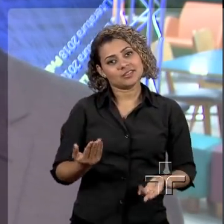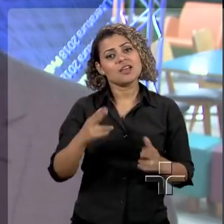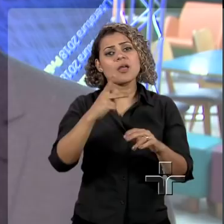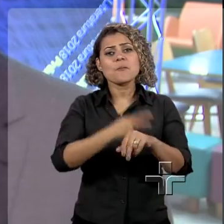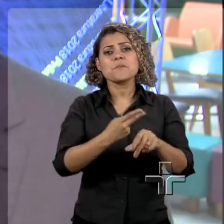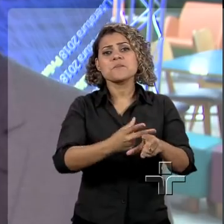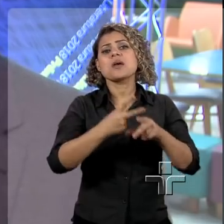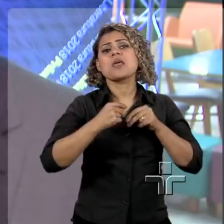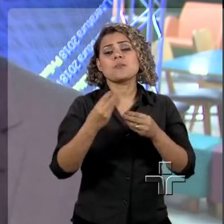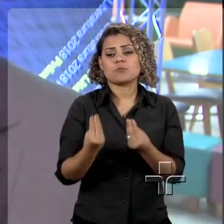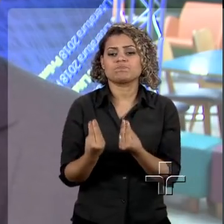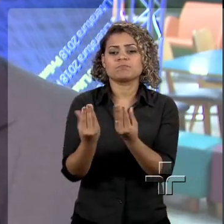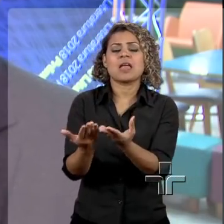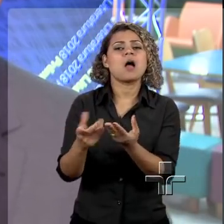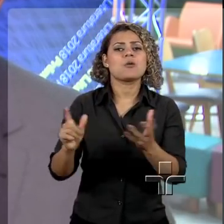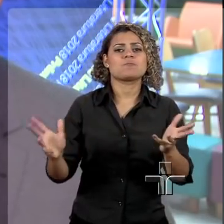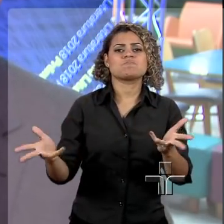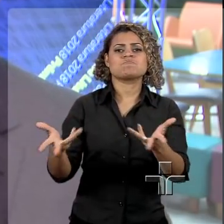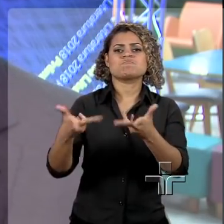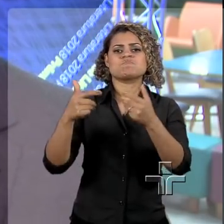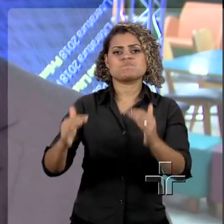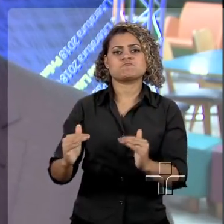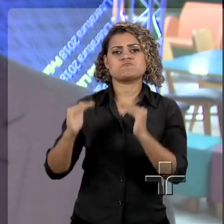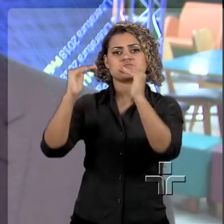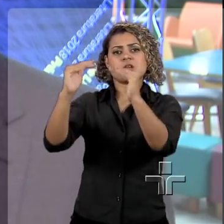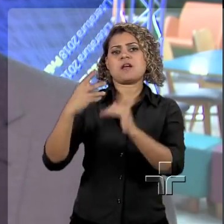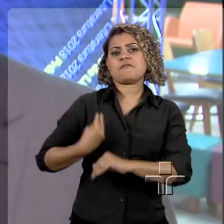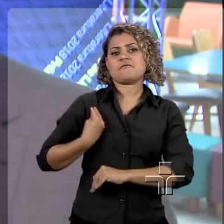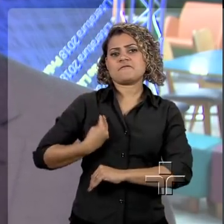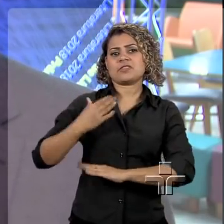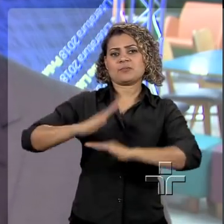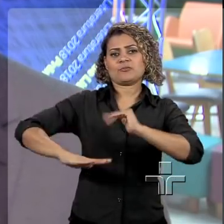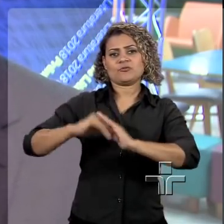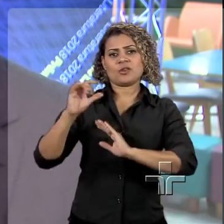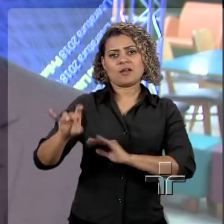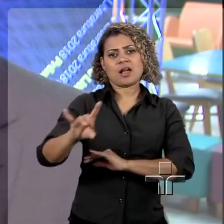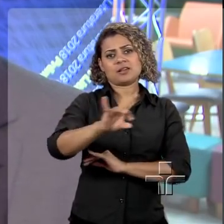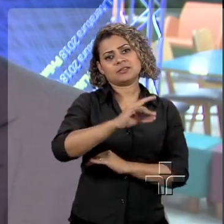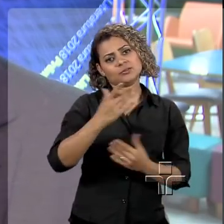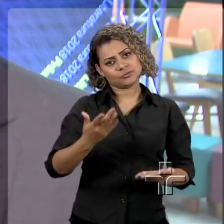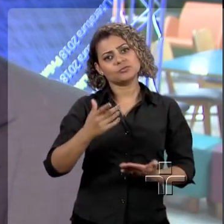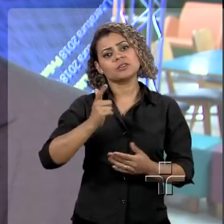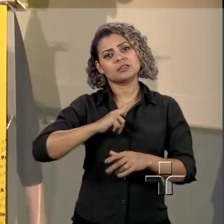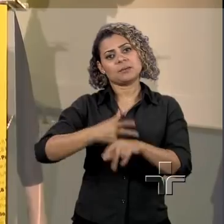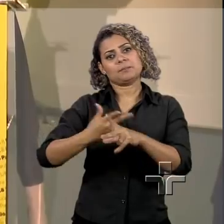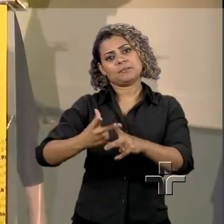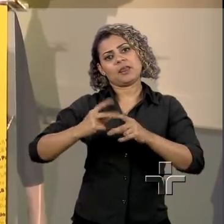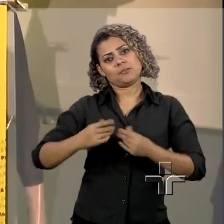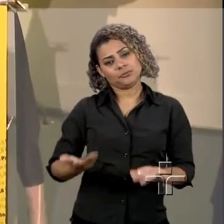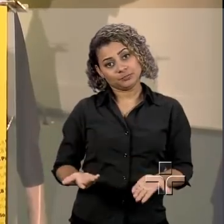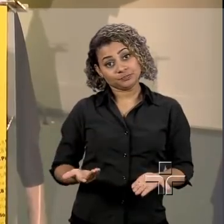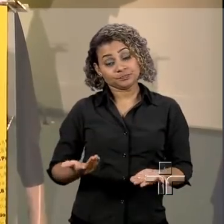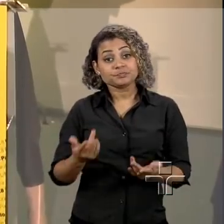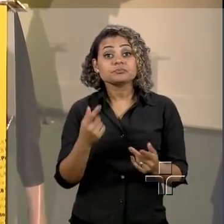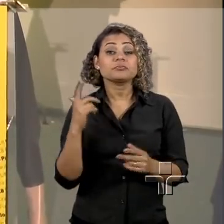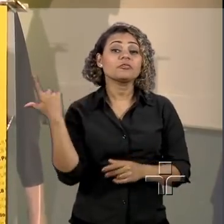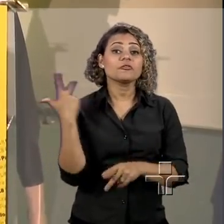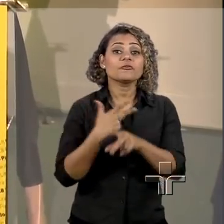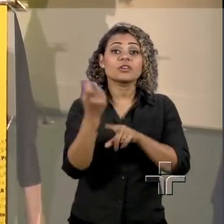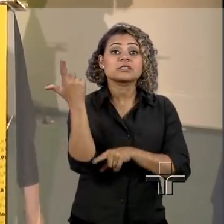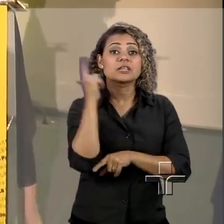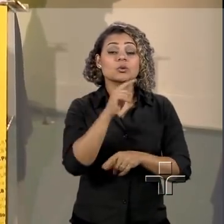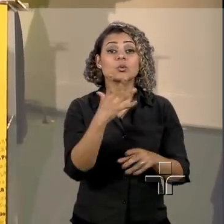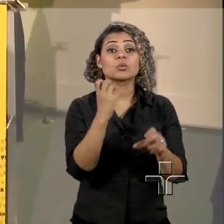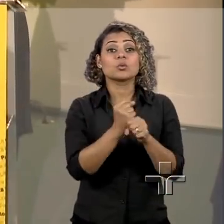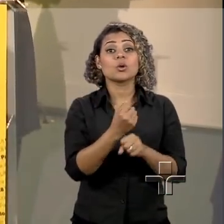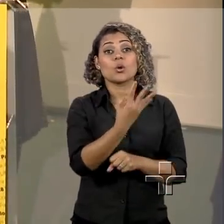de fato qualifica e amplia a carreira dos escritores que são agraciados com esse prêmio. Os vencedores levam um prêmio no valor total